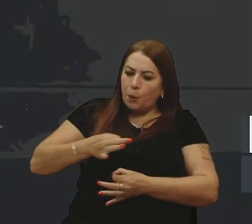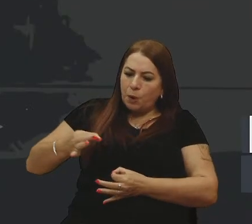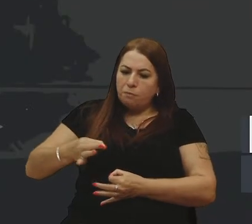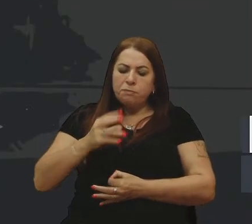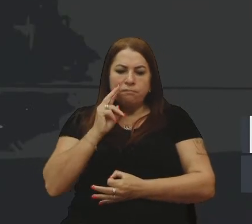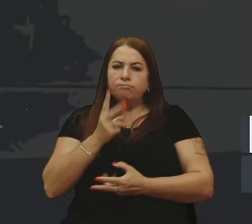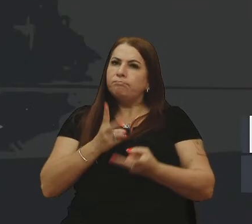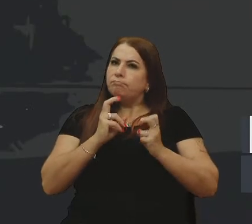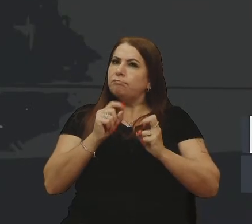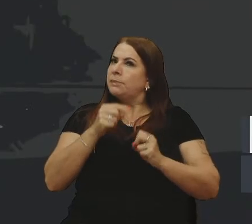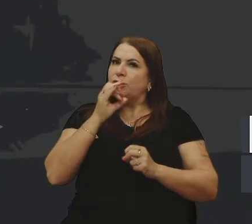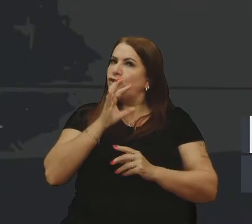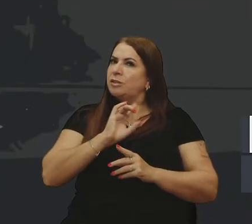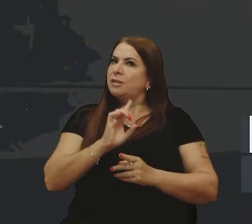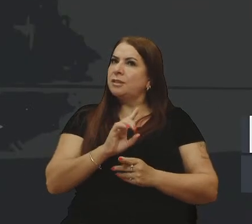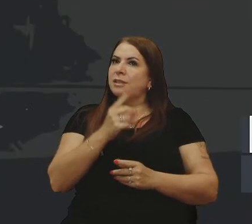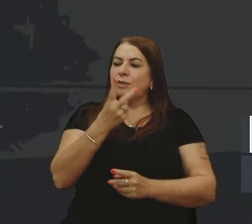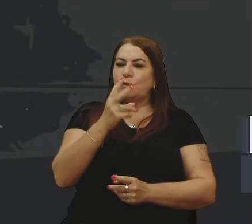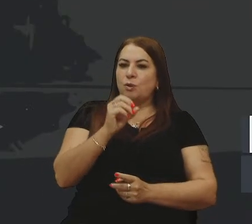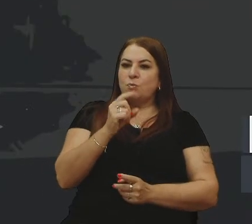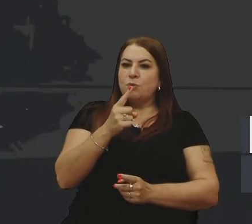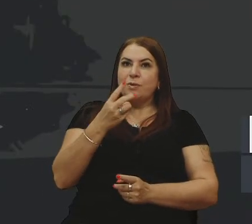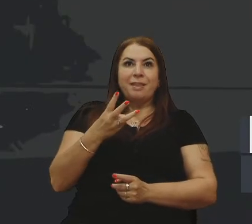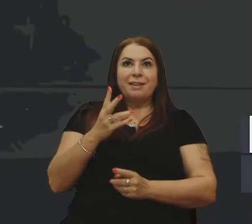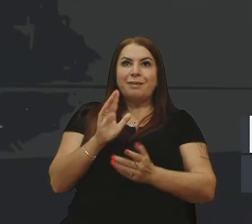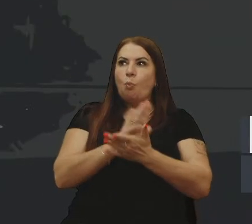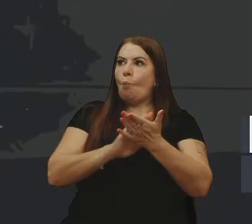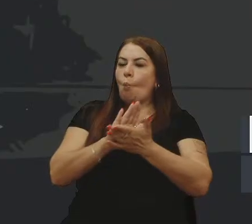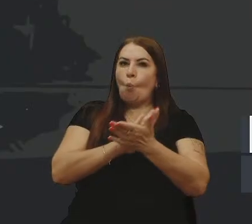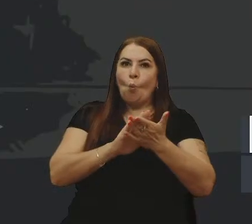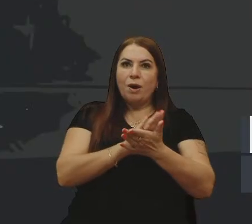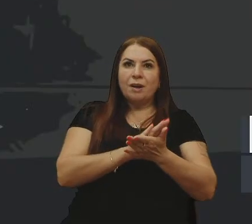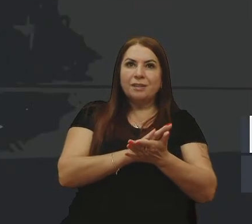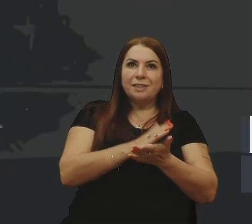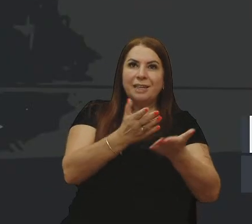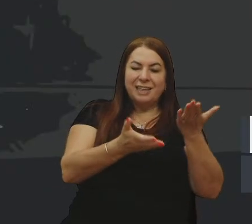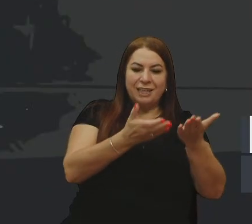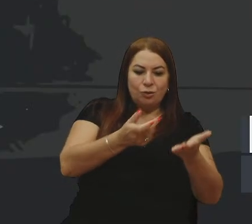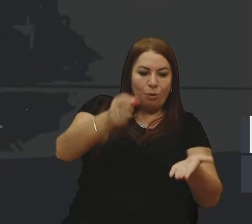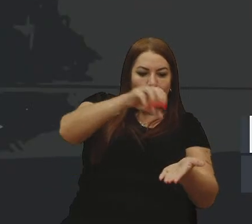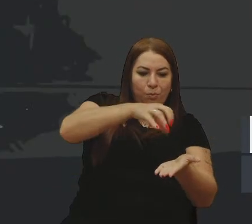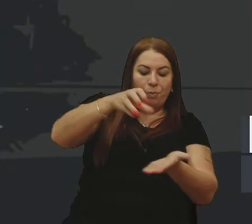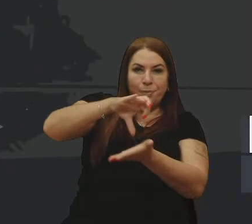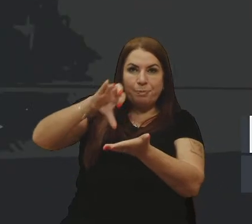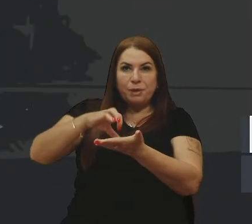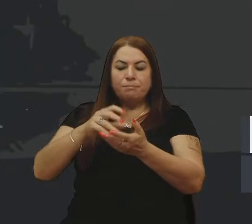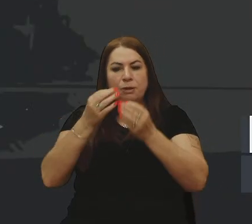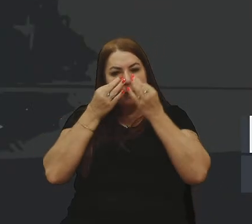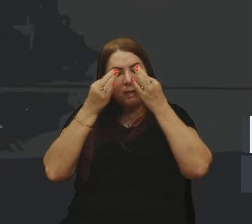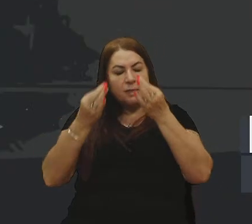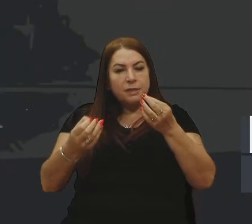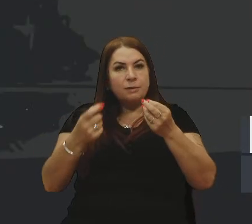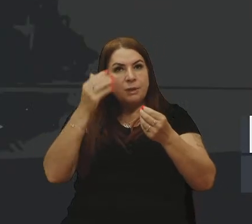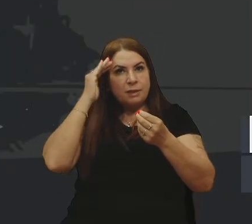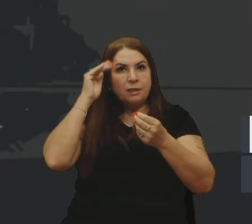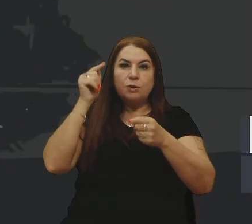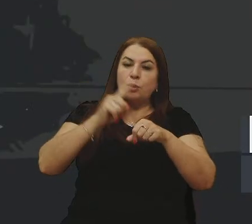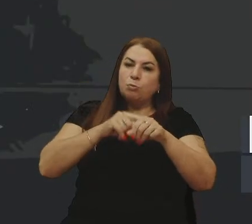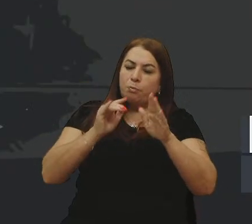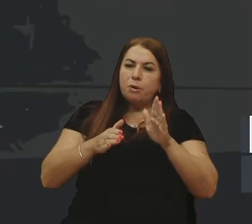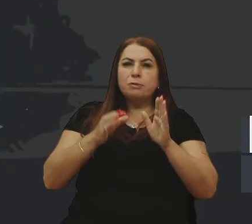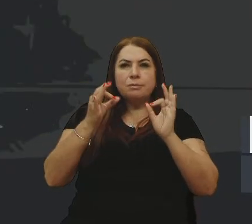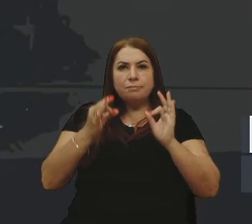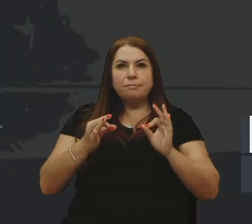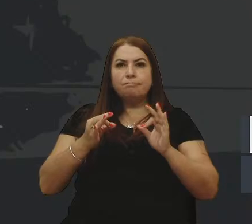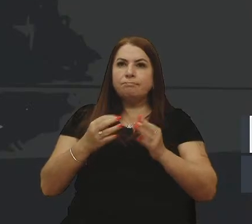conta que Caxias do Sul, em 2013, não tinha nada a granel parecido. E aí isso chamou muito a atenção nós, a gente entendeu que era um momento oportuno.